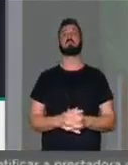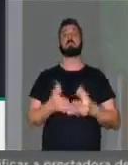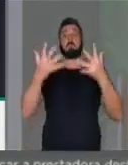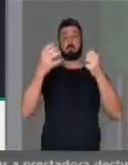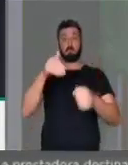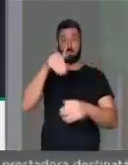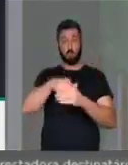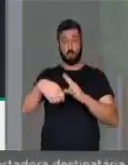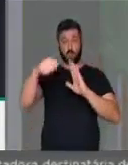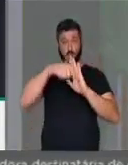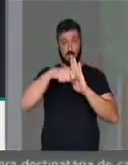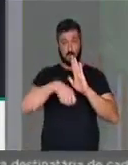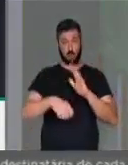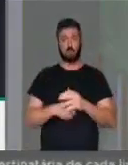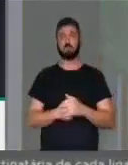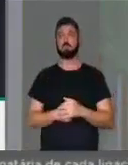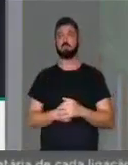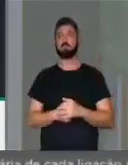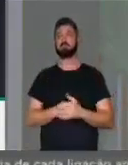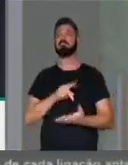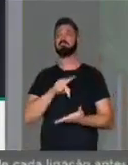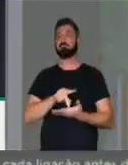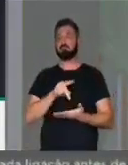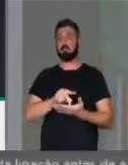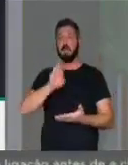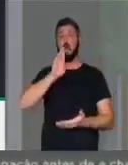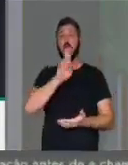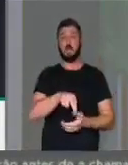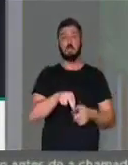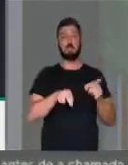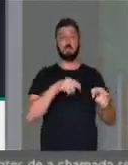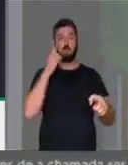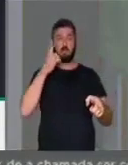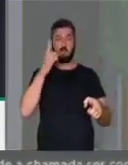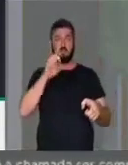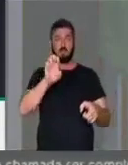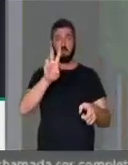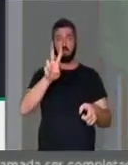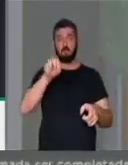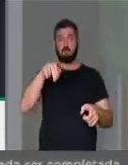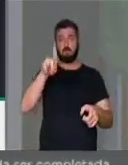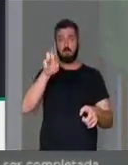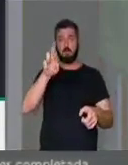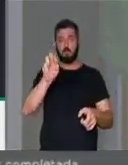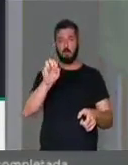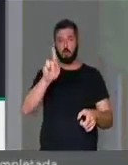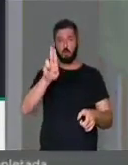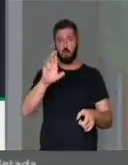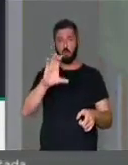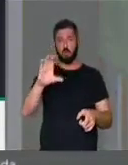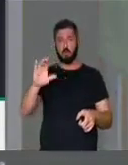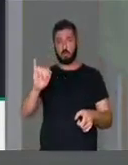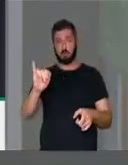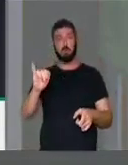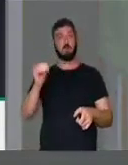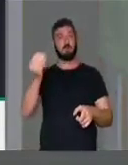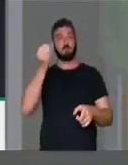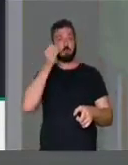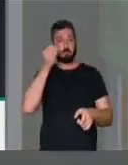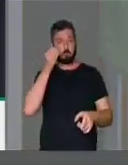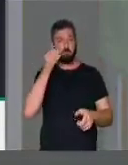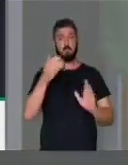Vamos ao voto do relator. De fato, tem razão o nobre deputado Evandro Gussi em buscar, por meio